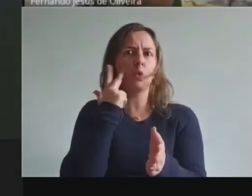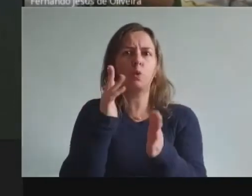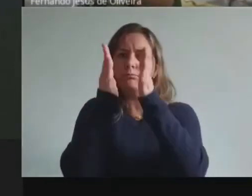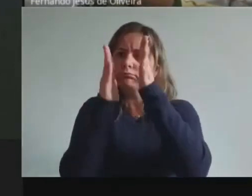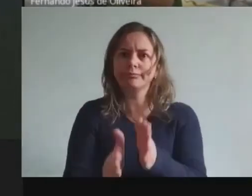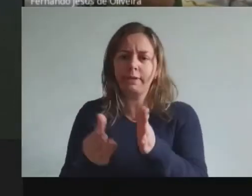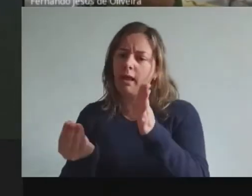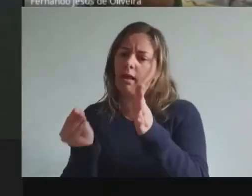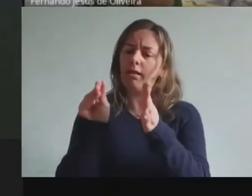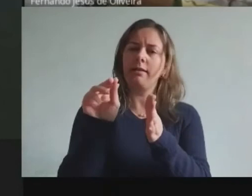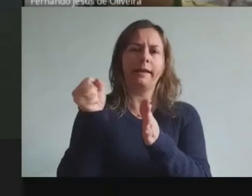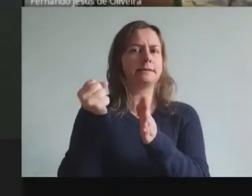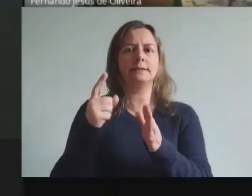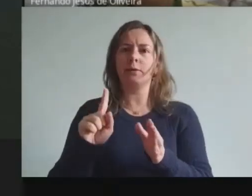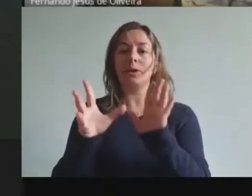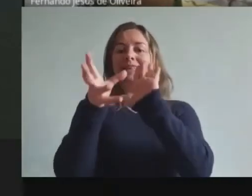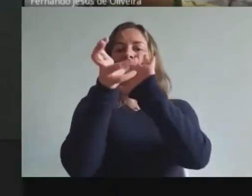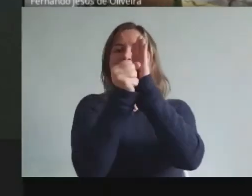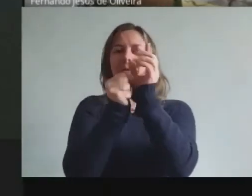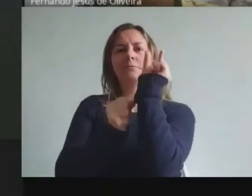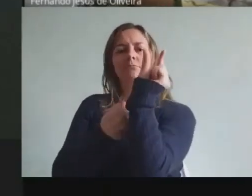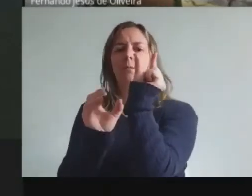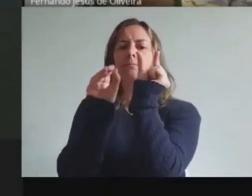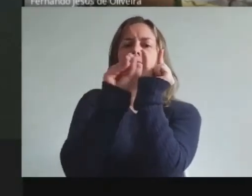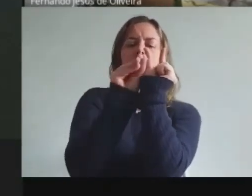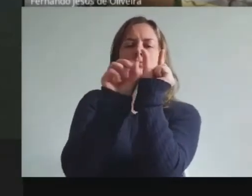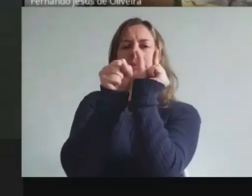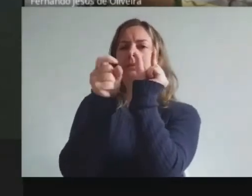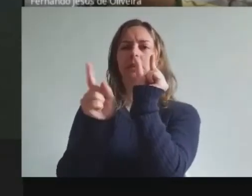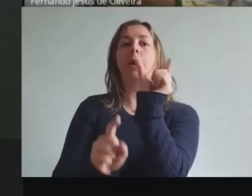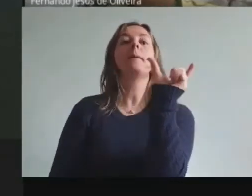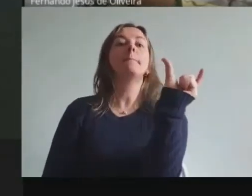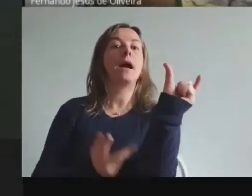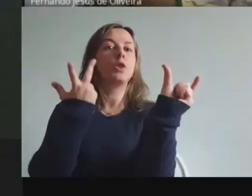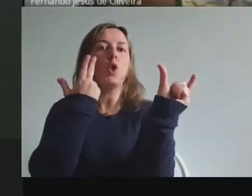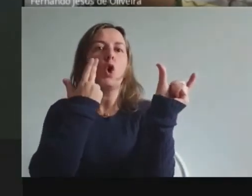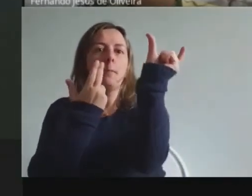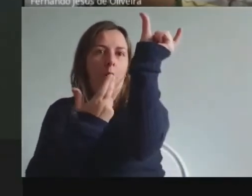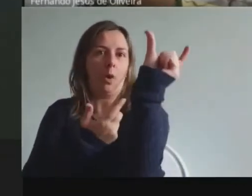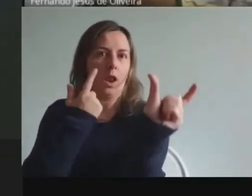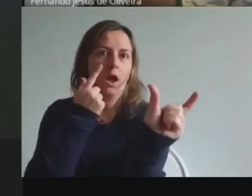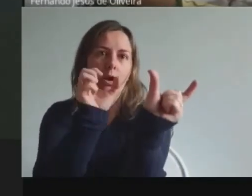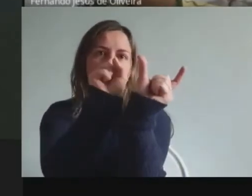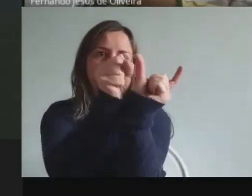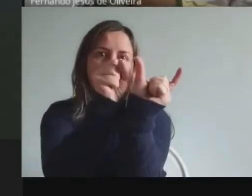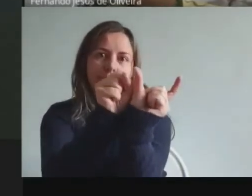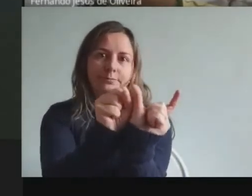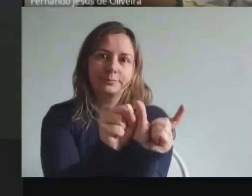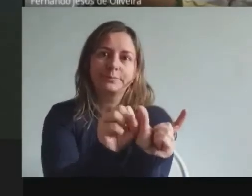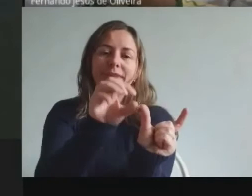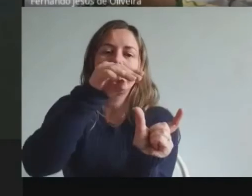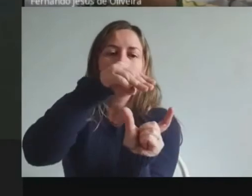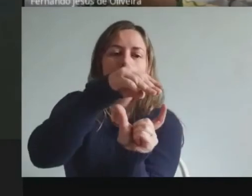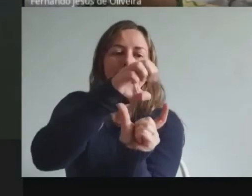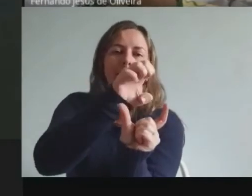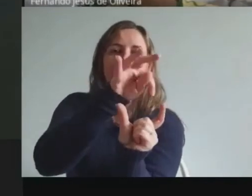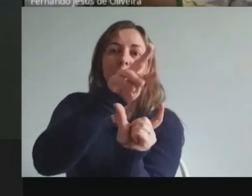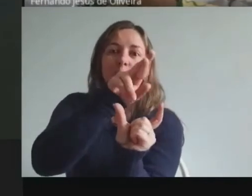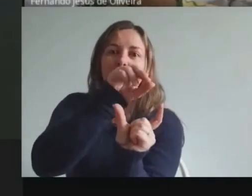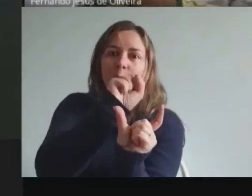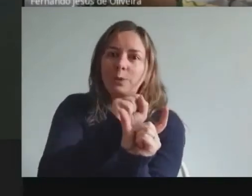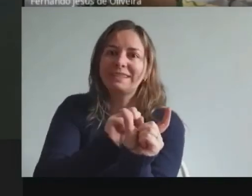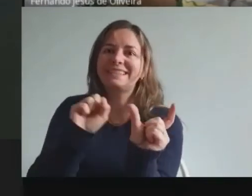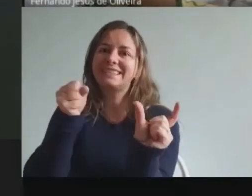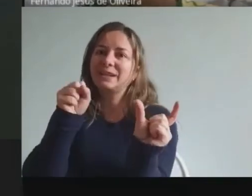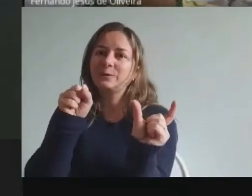Quer dizer, a palavra você pode dizer no plural. Metros, segundos, quilogramas. O símbolo não, tá? O símbolo